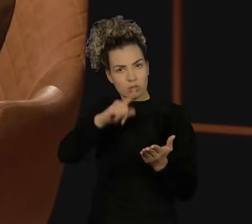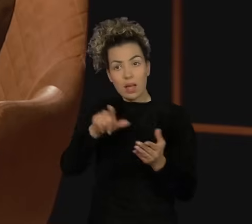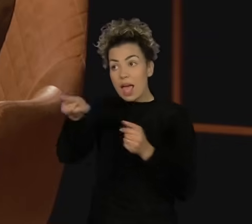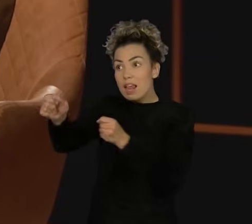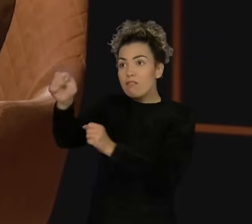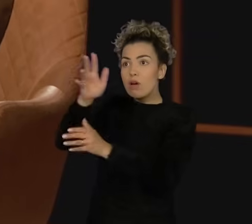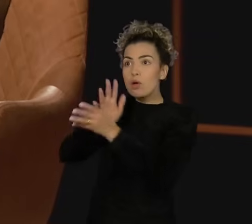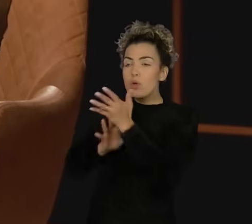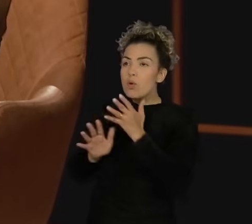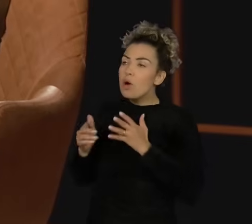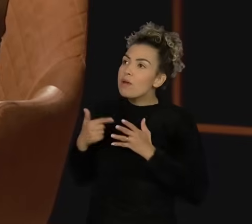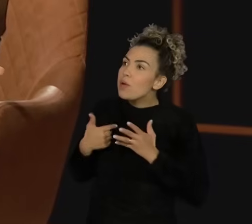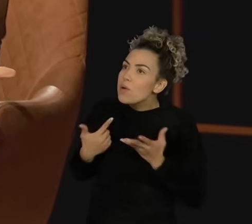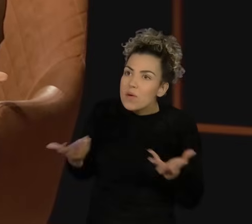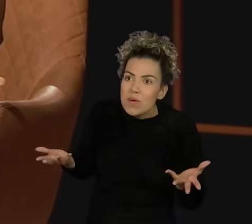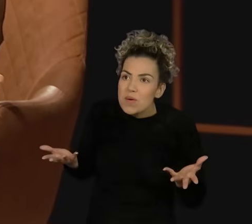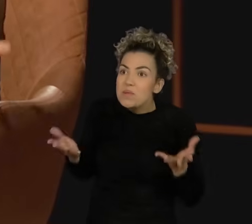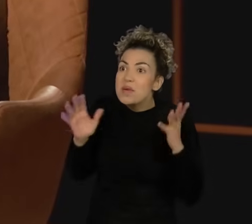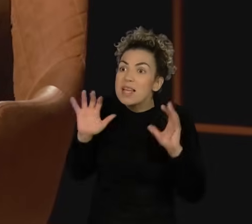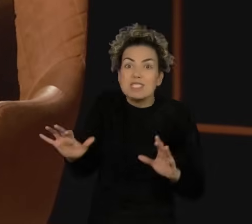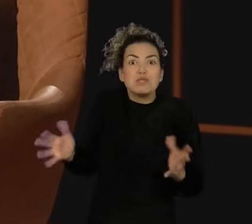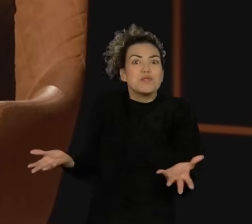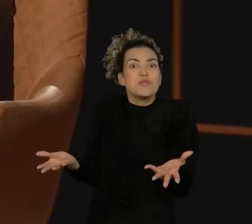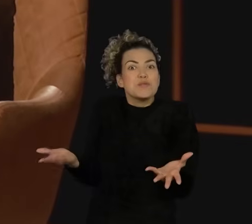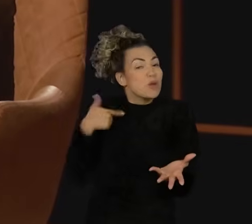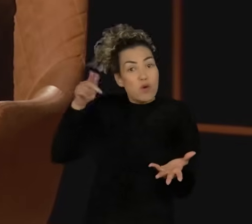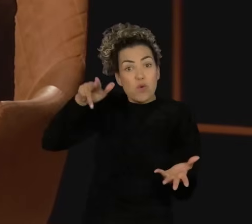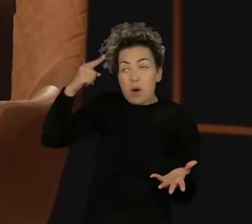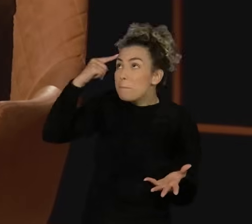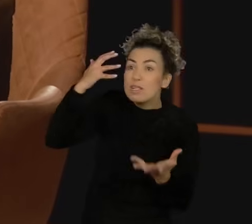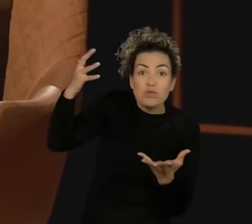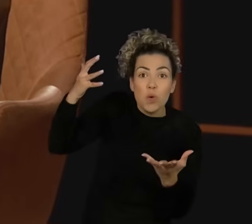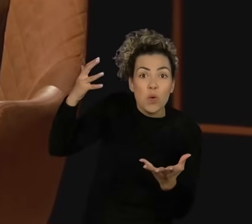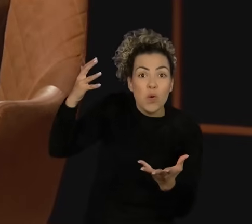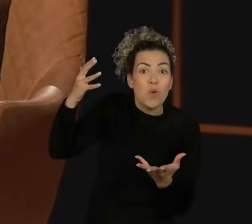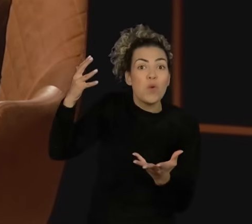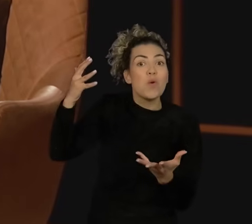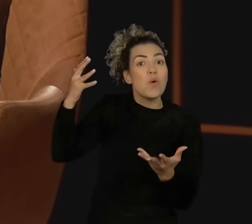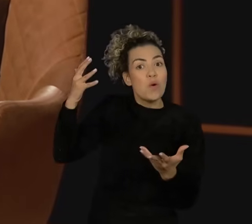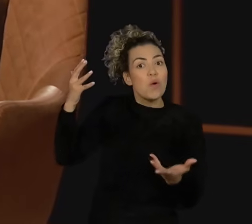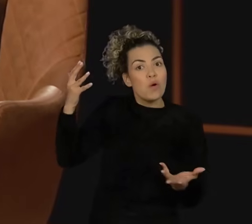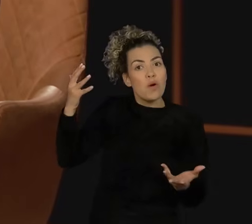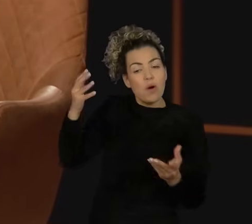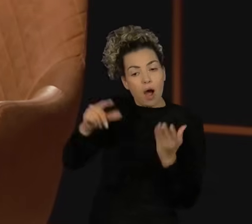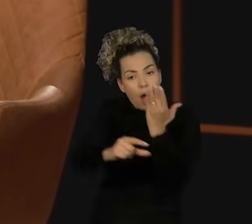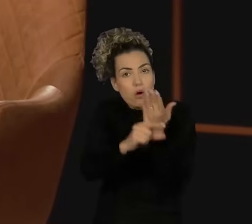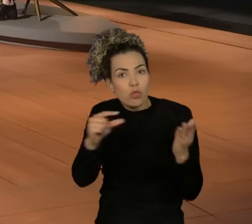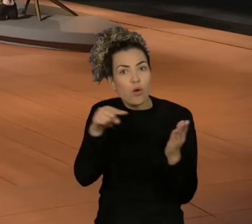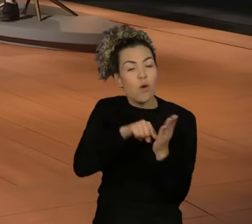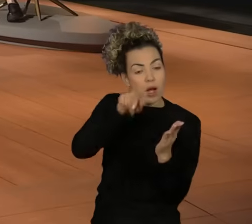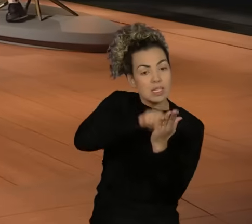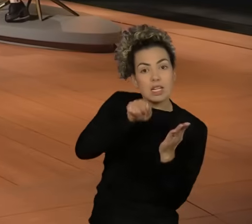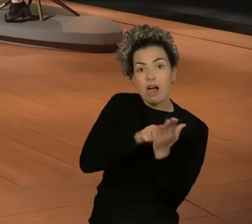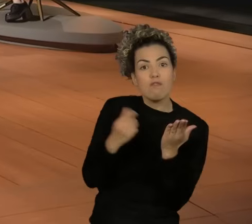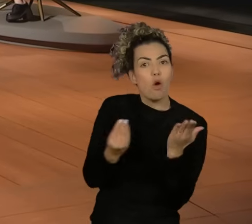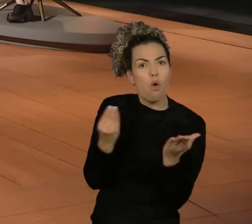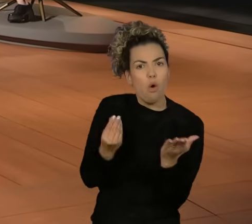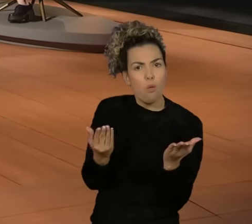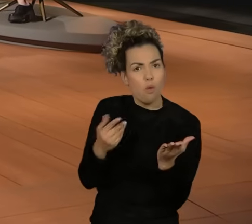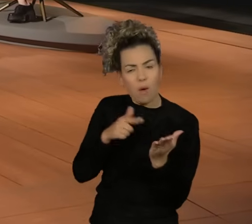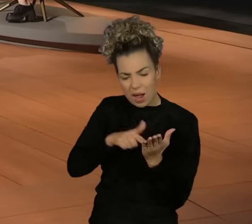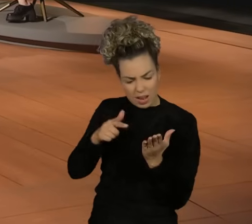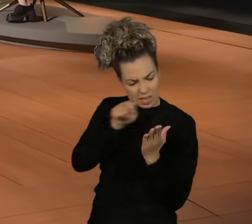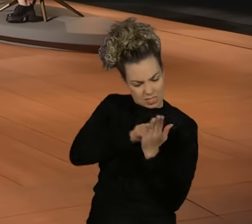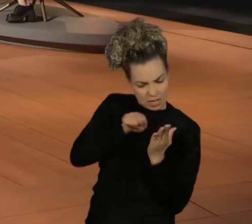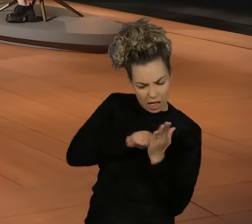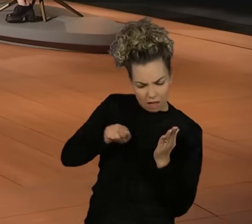falei, é isso. E eu nunca tinha pensado nessa coisa do autor, né? De como o autor escreve o texto. Ele não decora o próprio texto. Não decora,